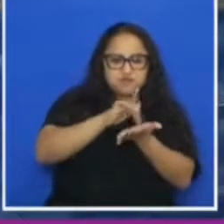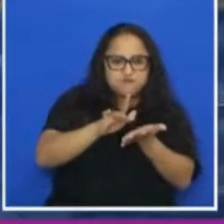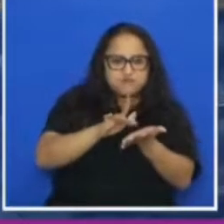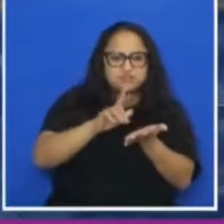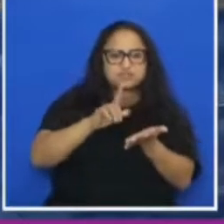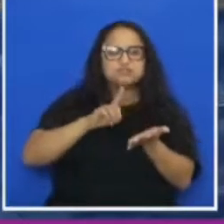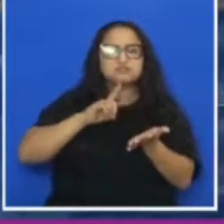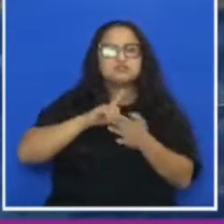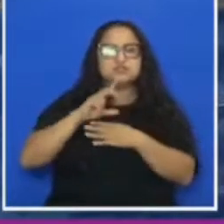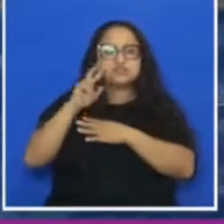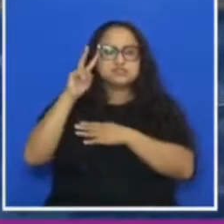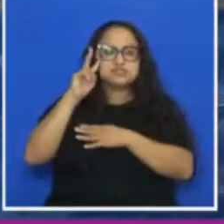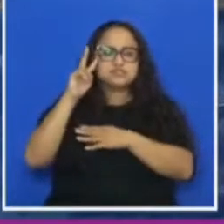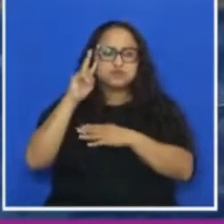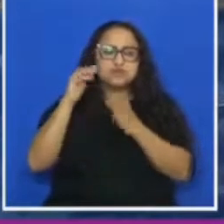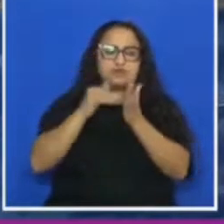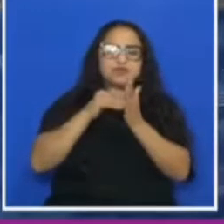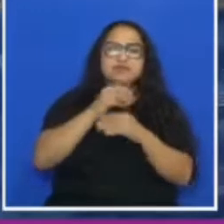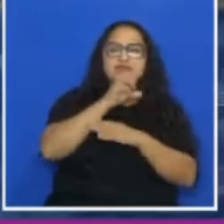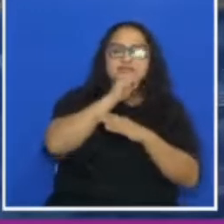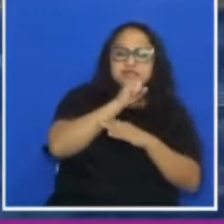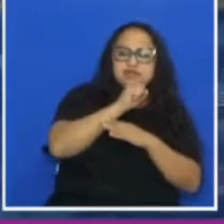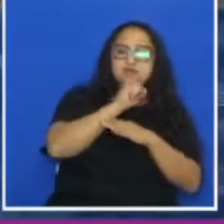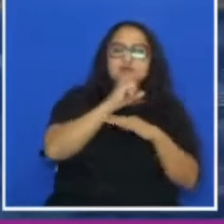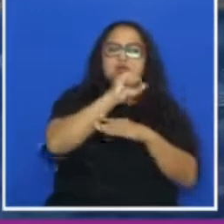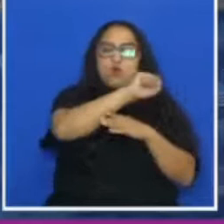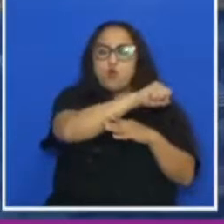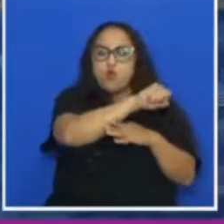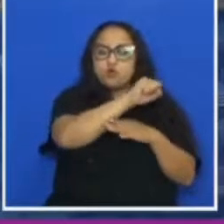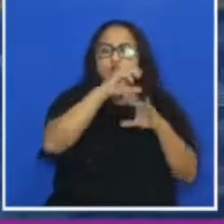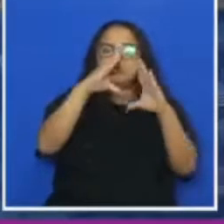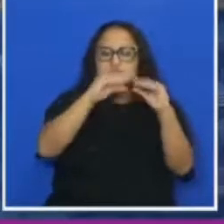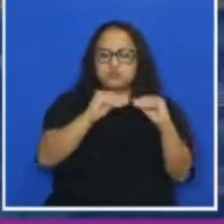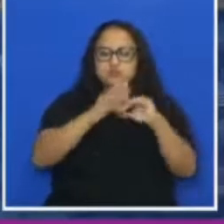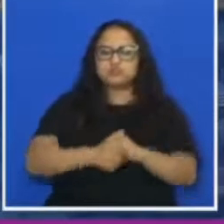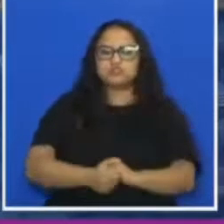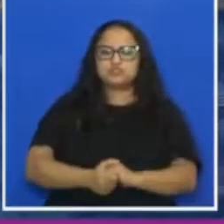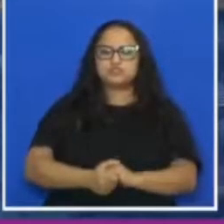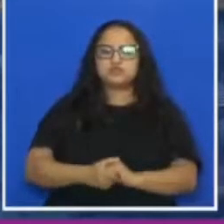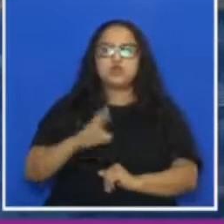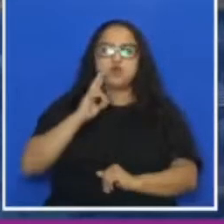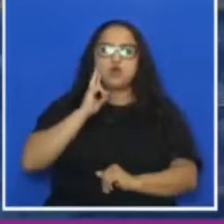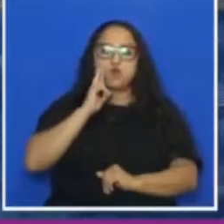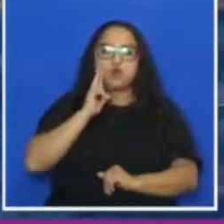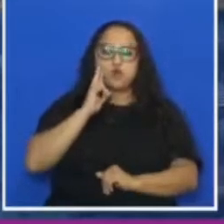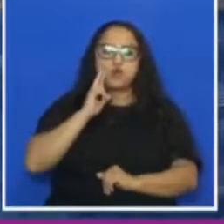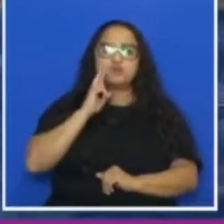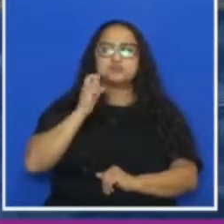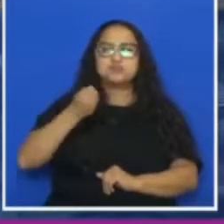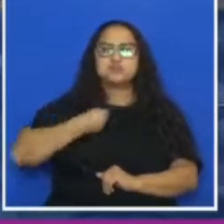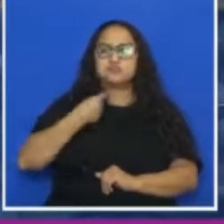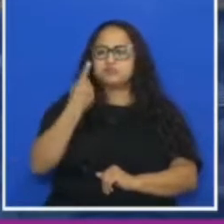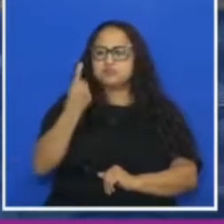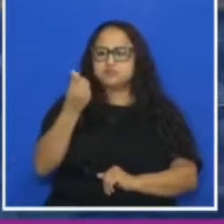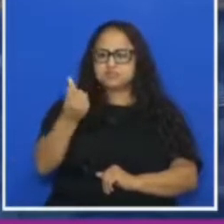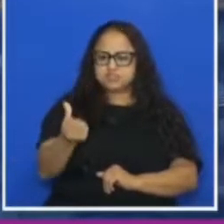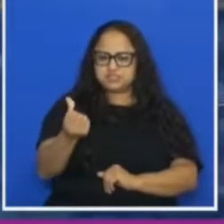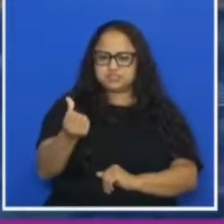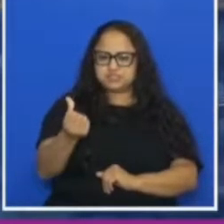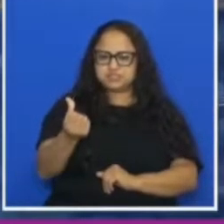com sorteios de segunda a sábado, sempre a partir das 8 da noite. Bola rosa, número 16.